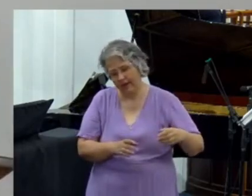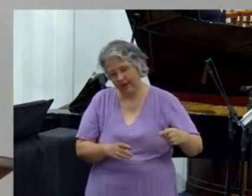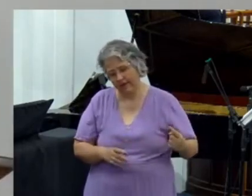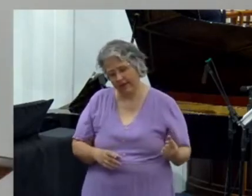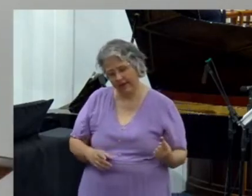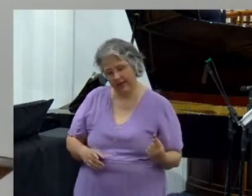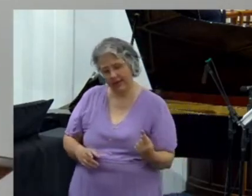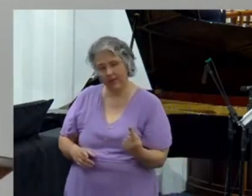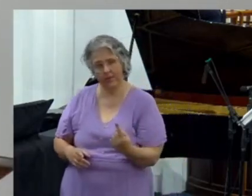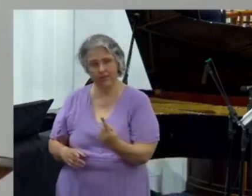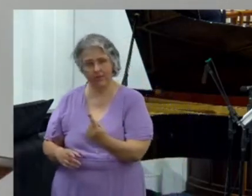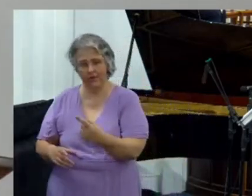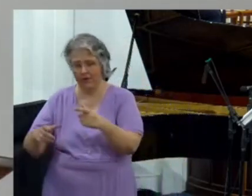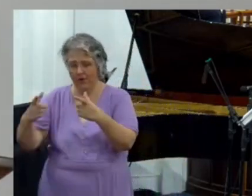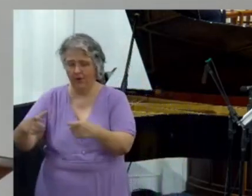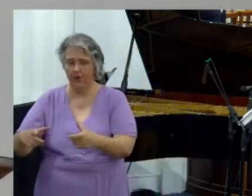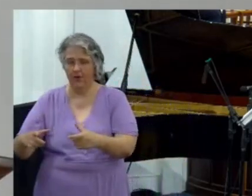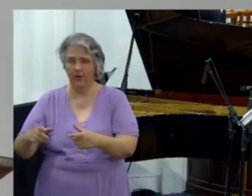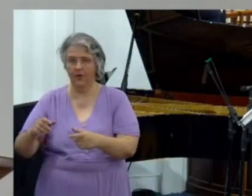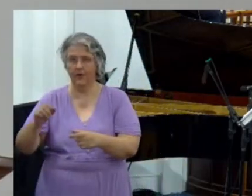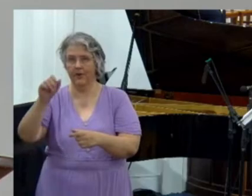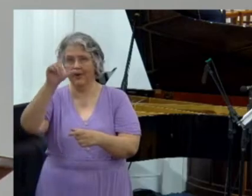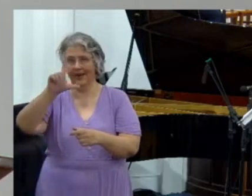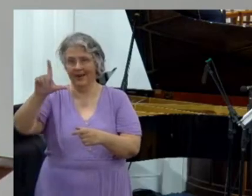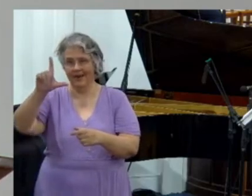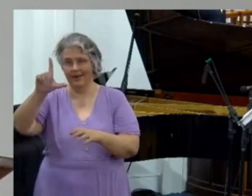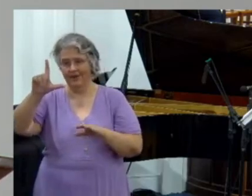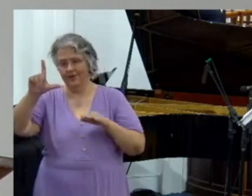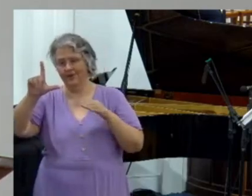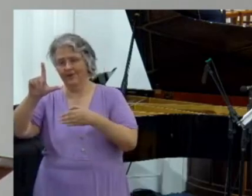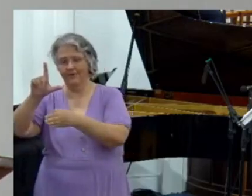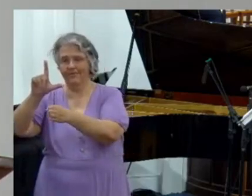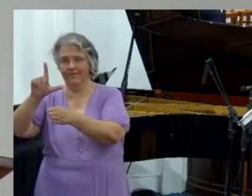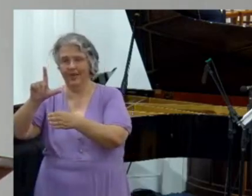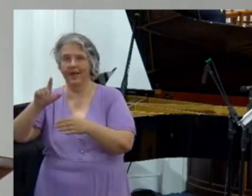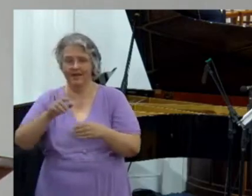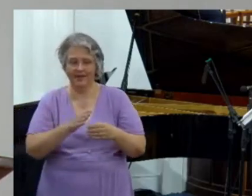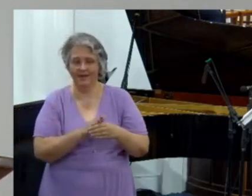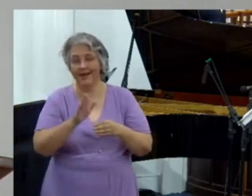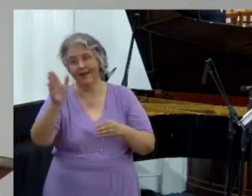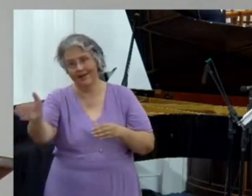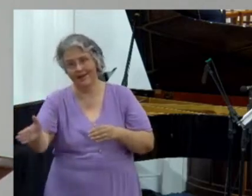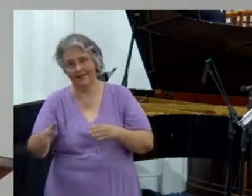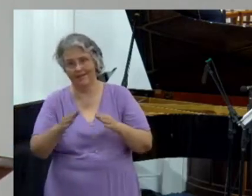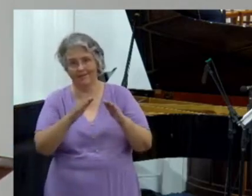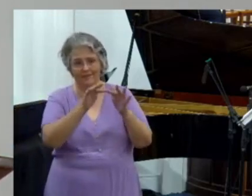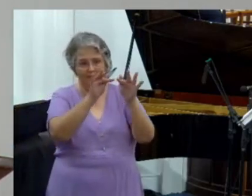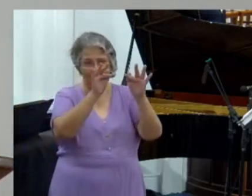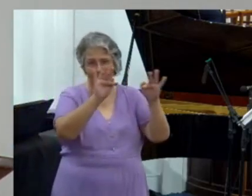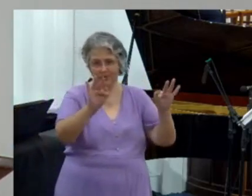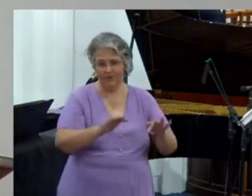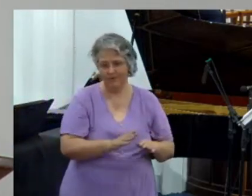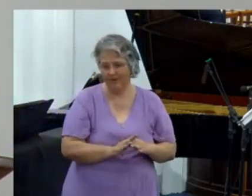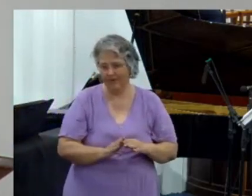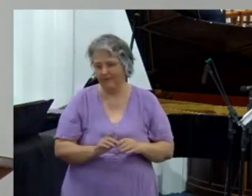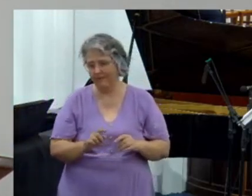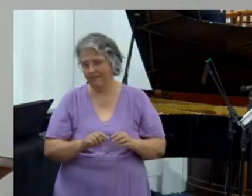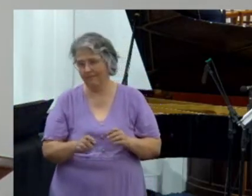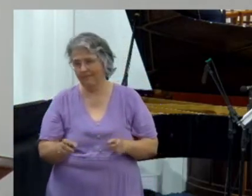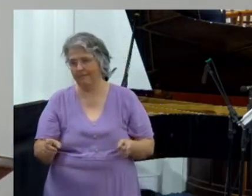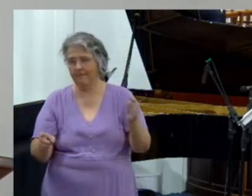templo. O portão leste era o portão de saída do templo. E a visão para aqui. Vire para o capítulo 11,